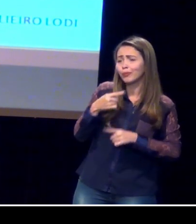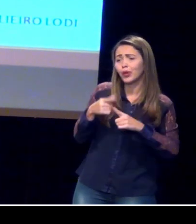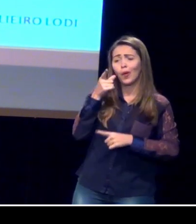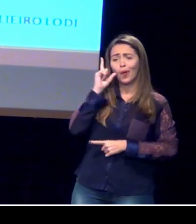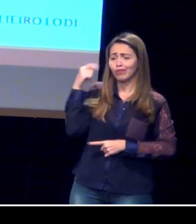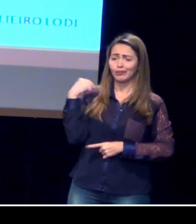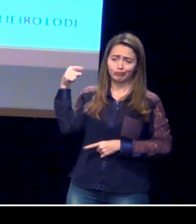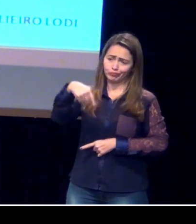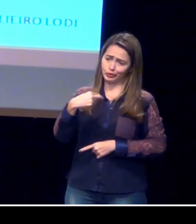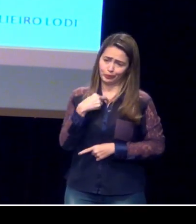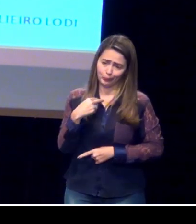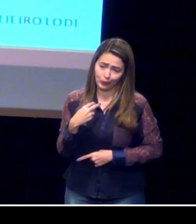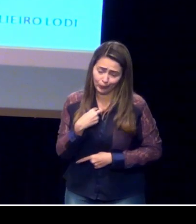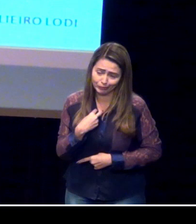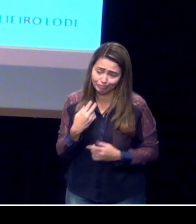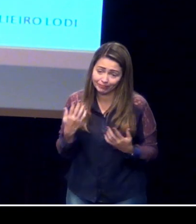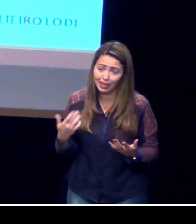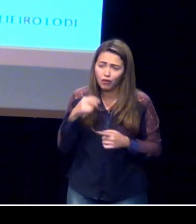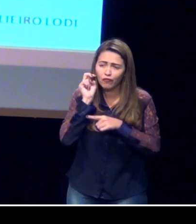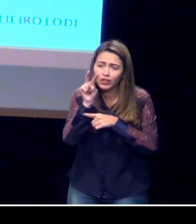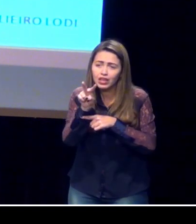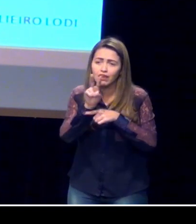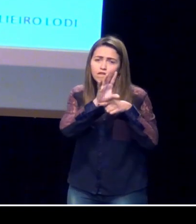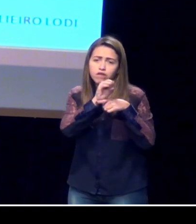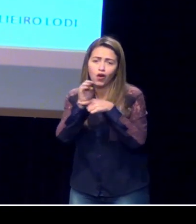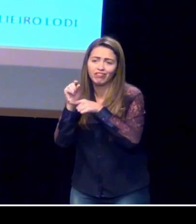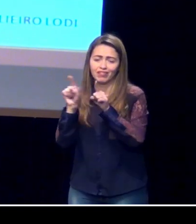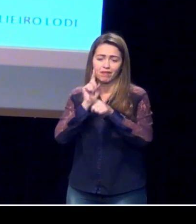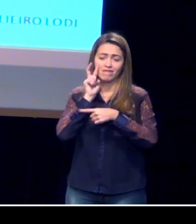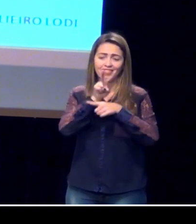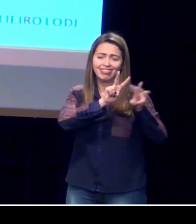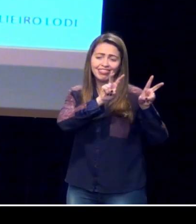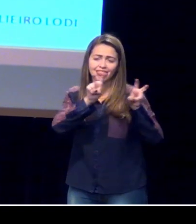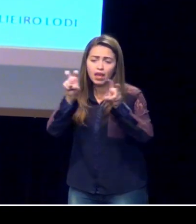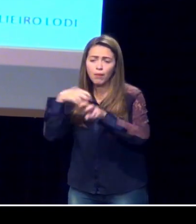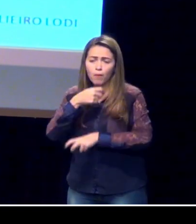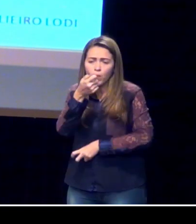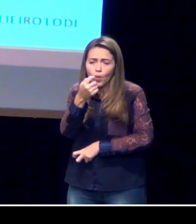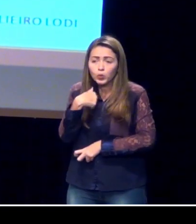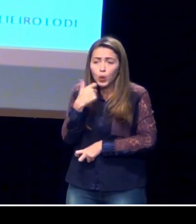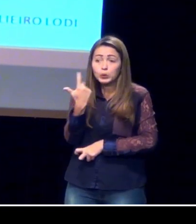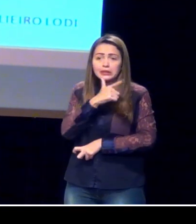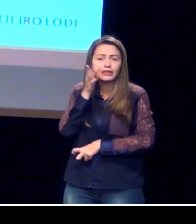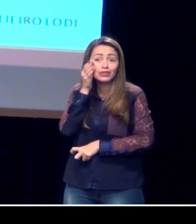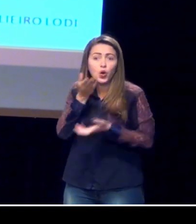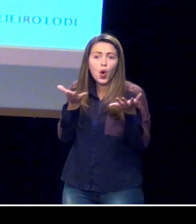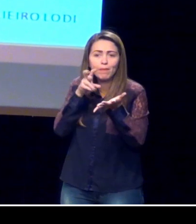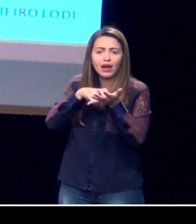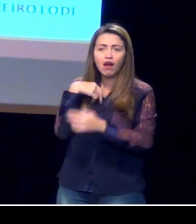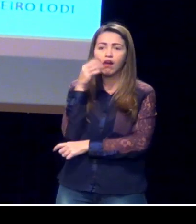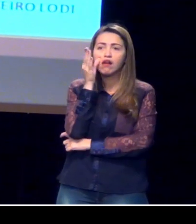vocês ontem. E pelas fotos, pelos temas e pelo pouquinho que eu consegui assistir de hoje